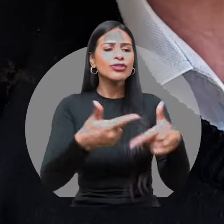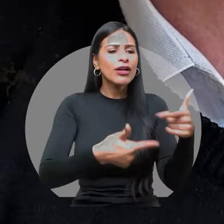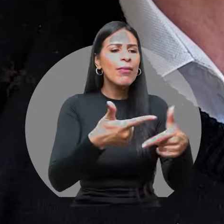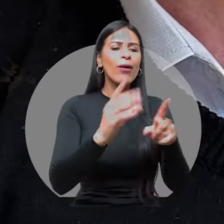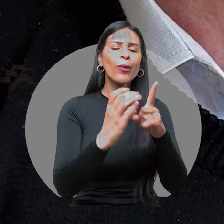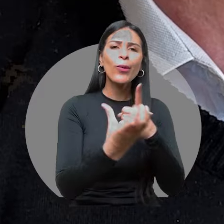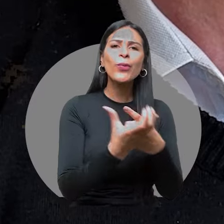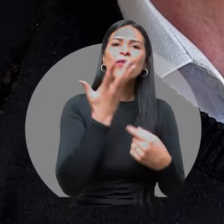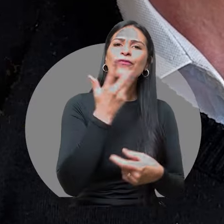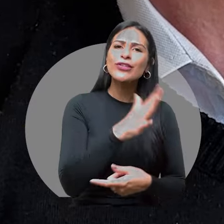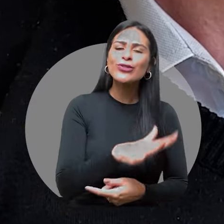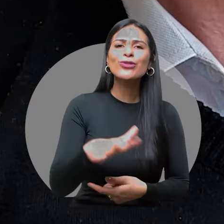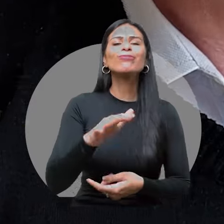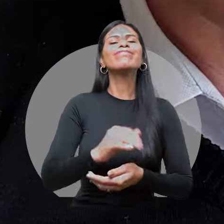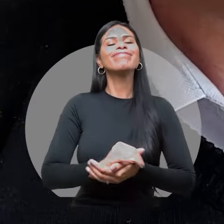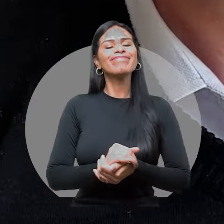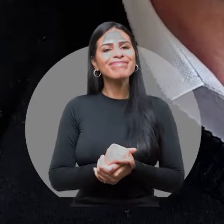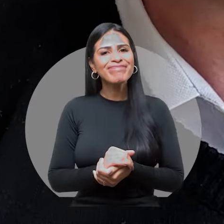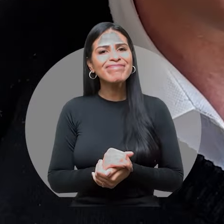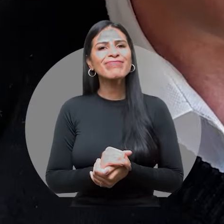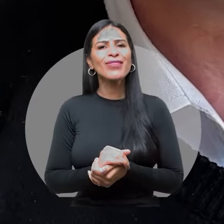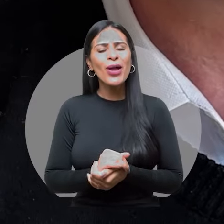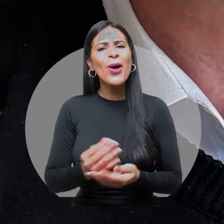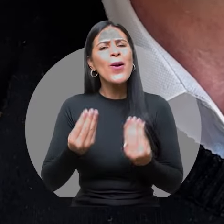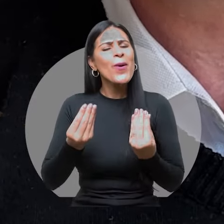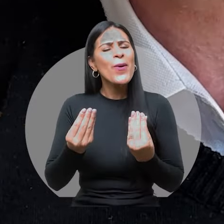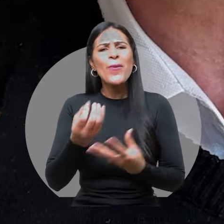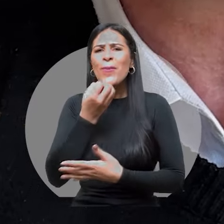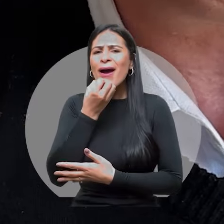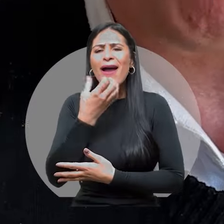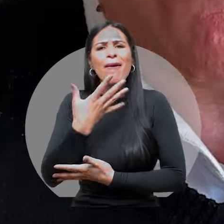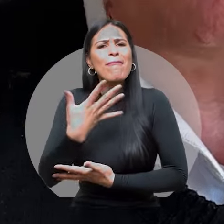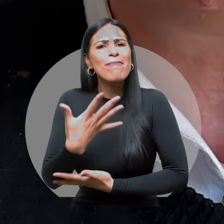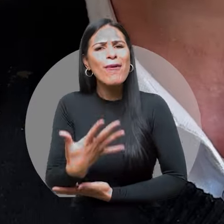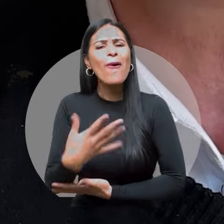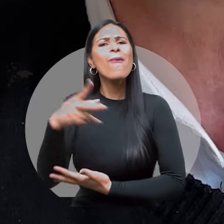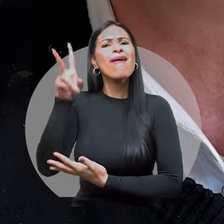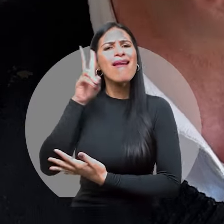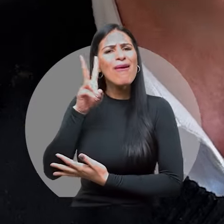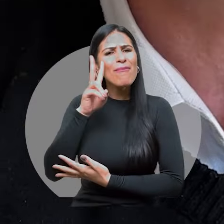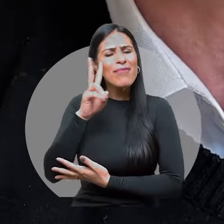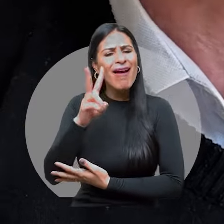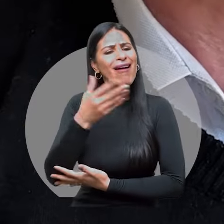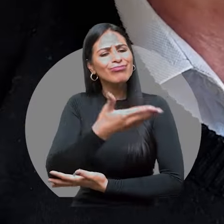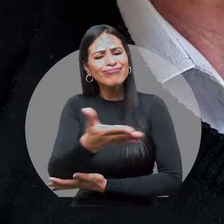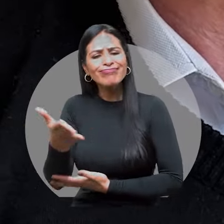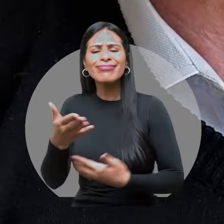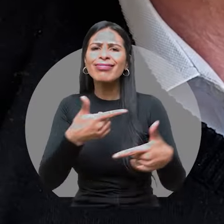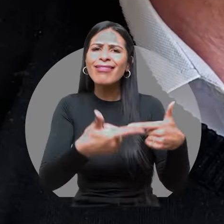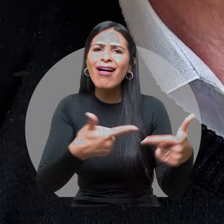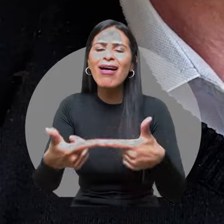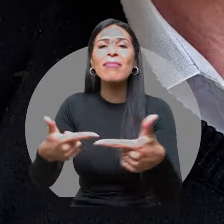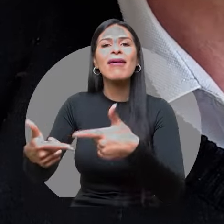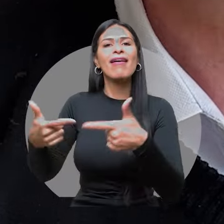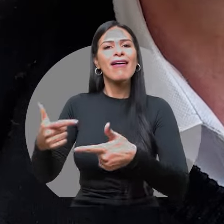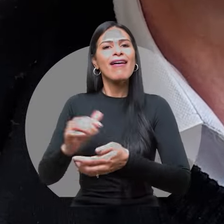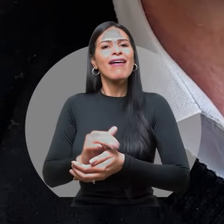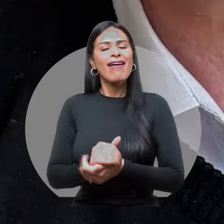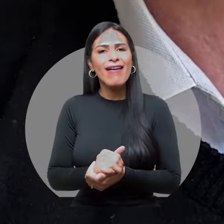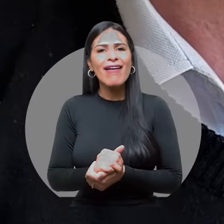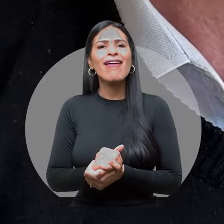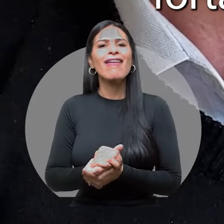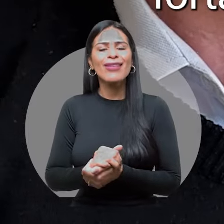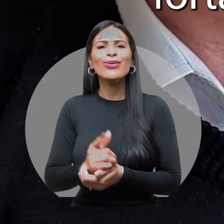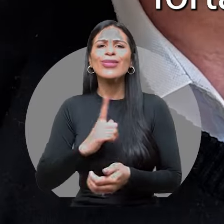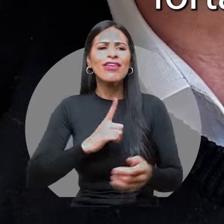culto infantil. Como é bom fazer memória dos muitos lugares,